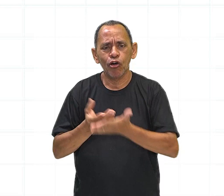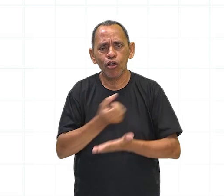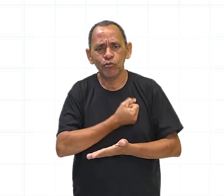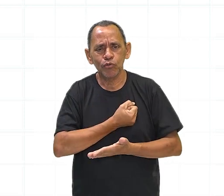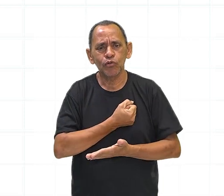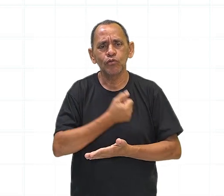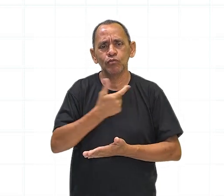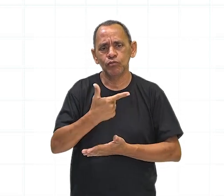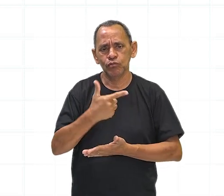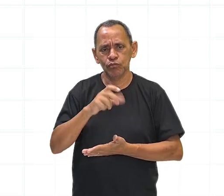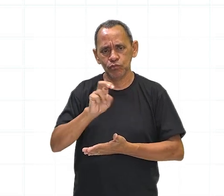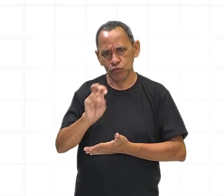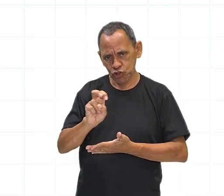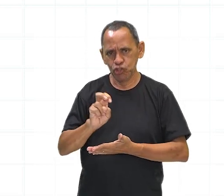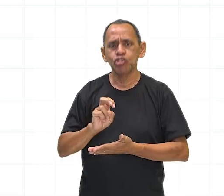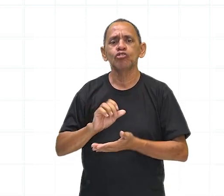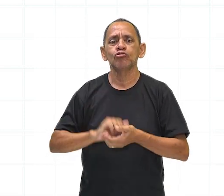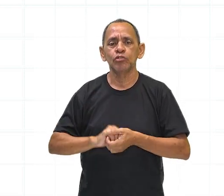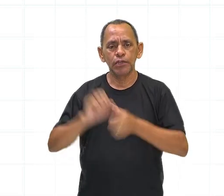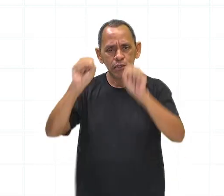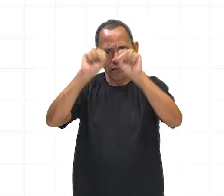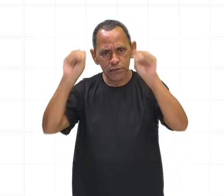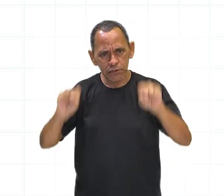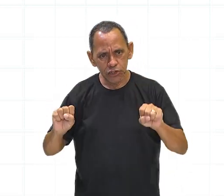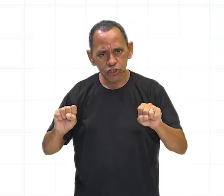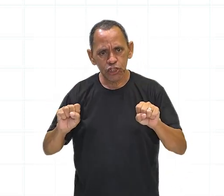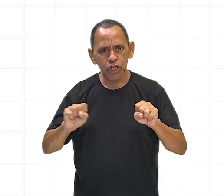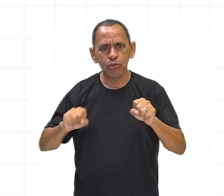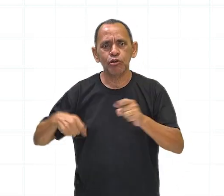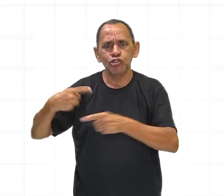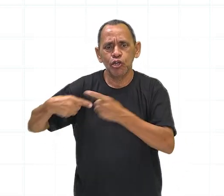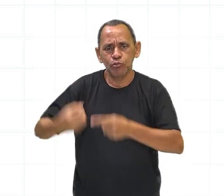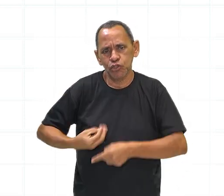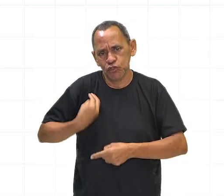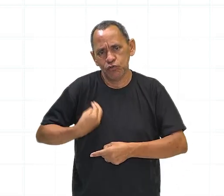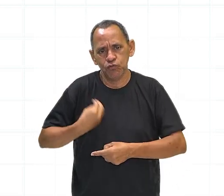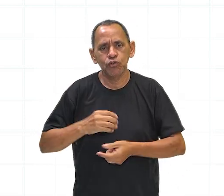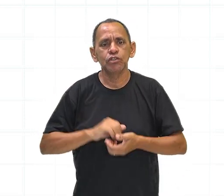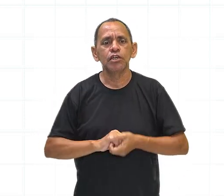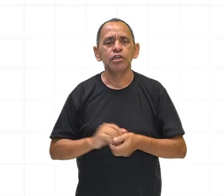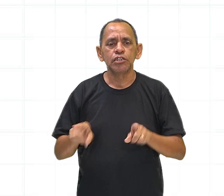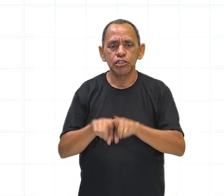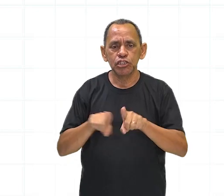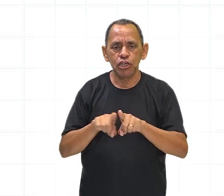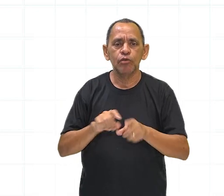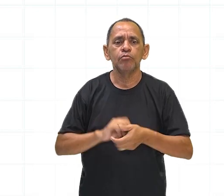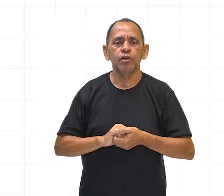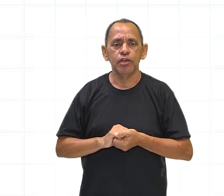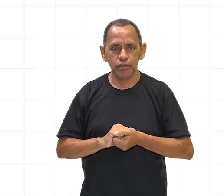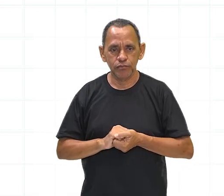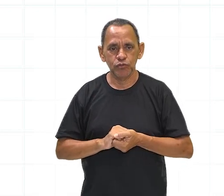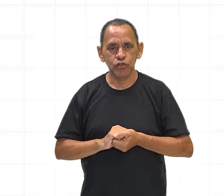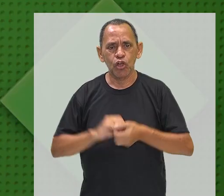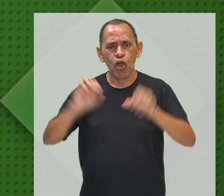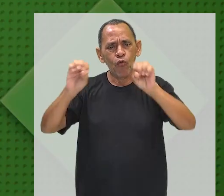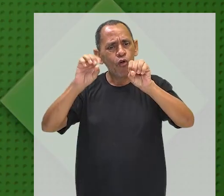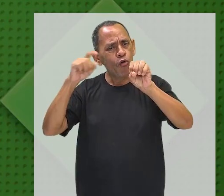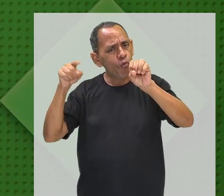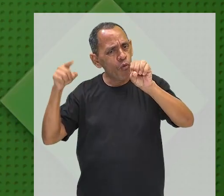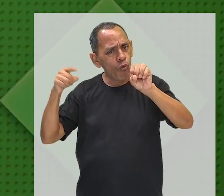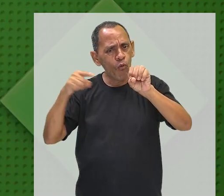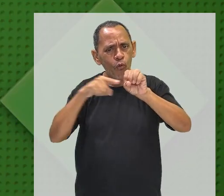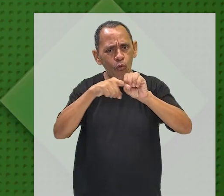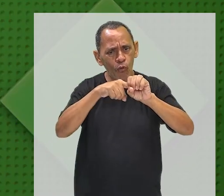25, mecanismos reprodutivos e no nosso detalhamento, fecundação, gestação e parto, né? Então